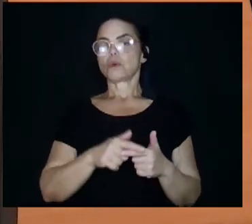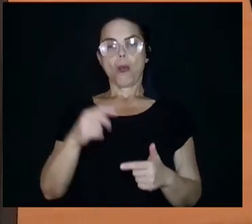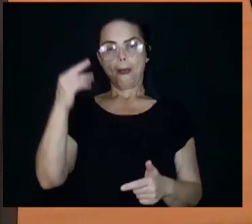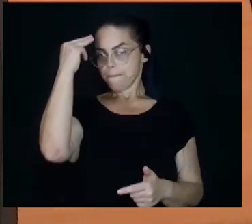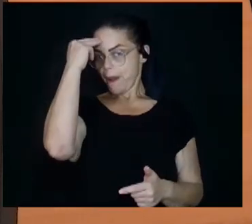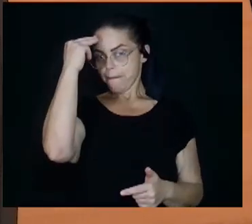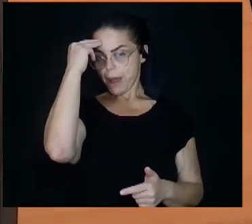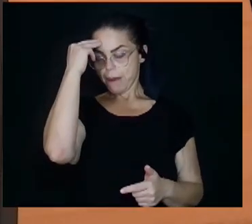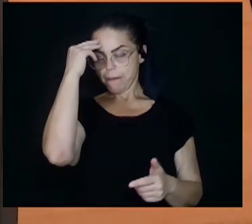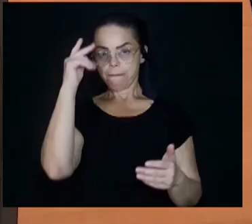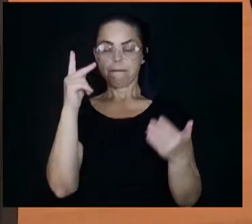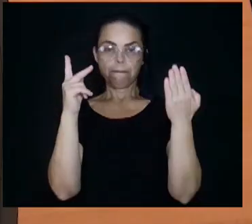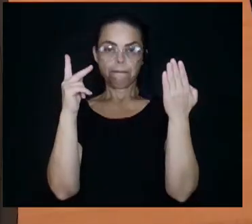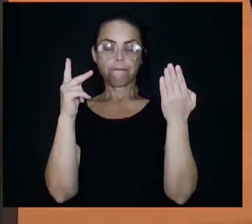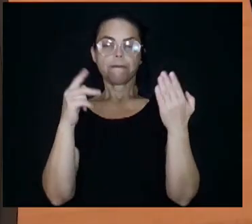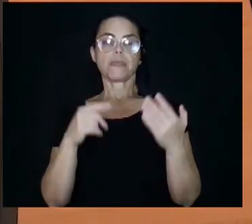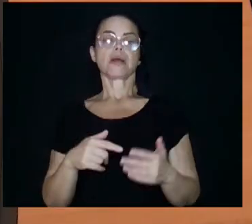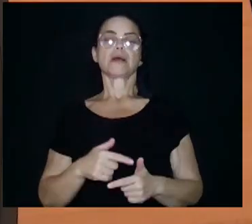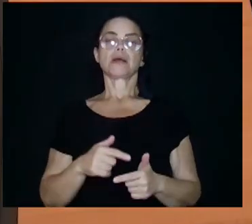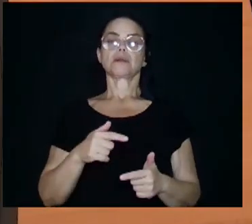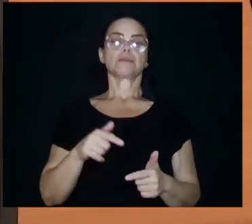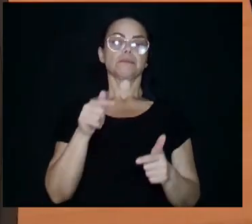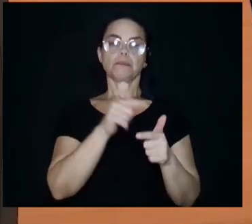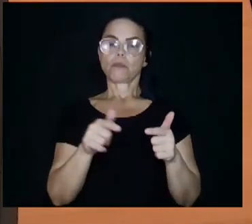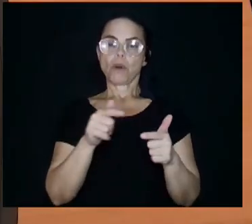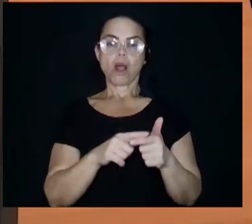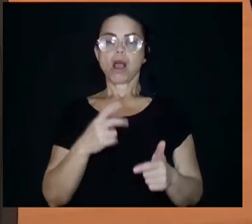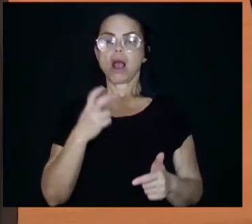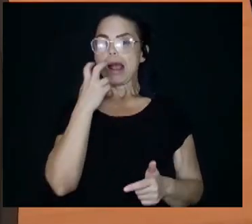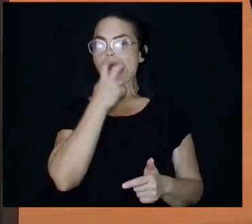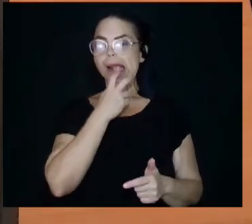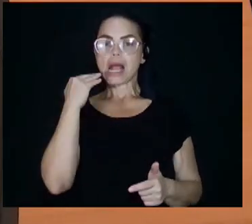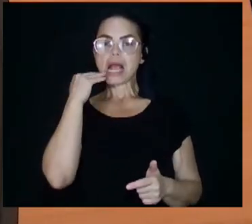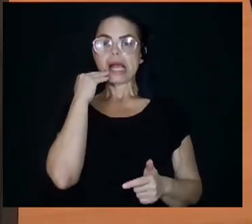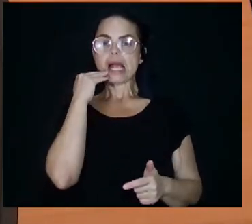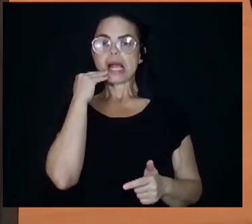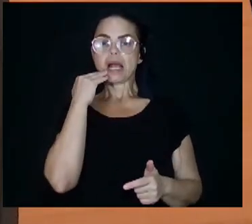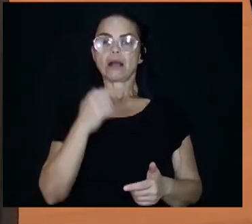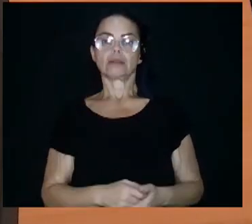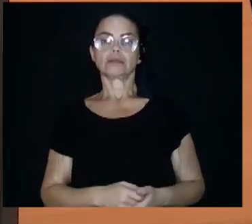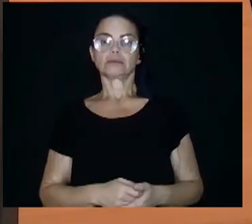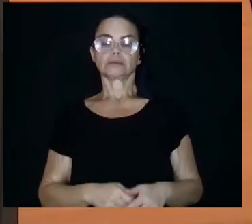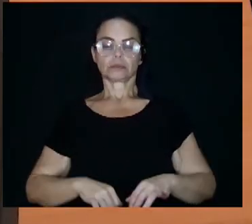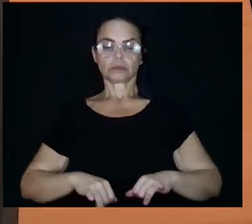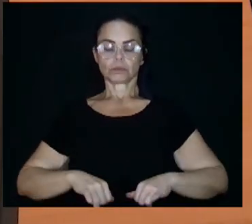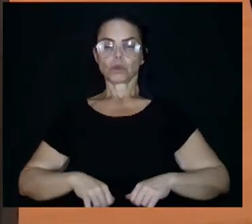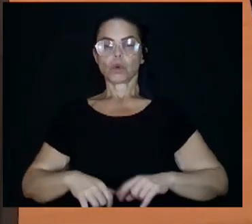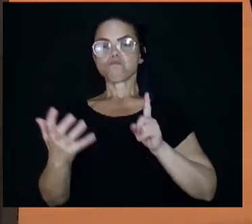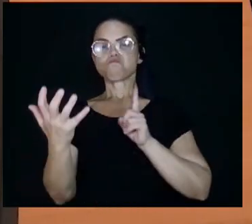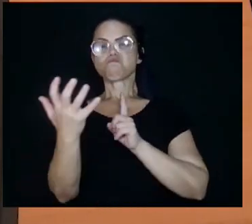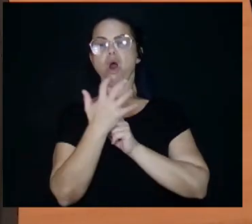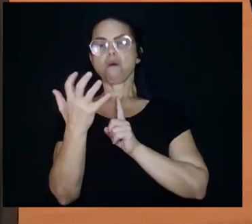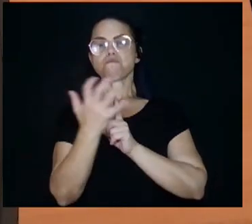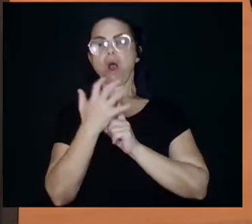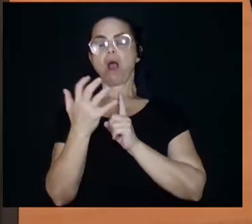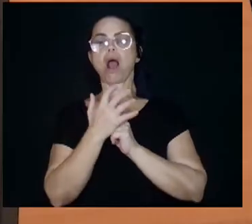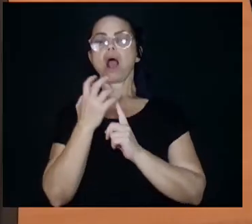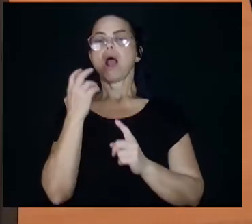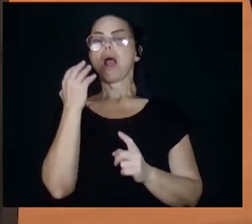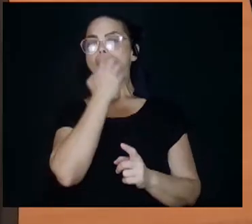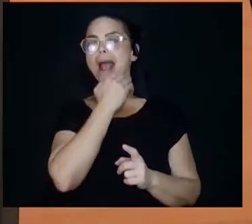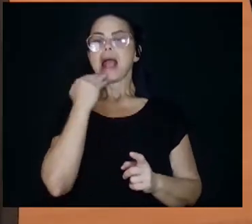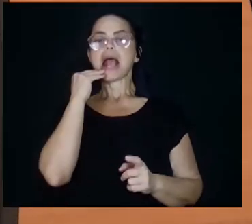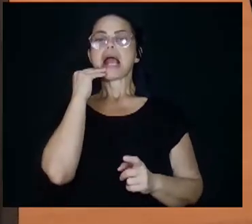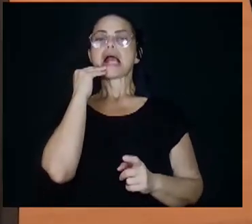verdade, ela não é causada, mas ela sofre esses impactos, né? Acho que a gagueira, ela impacta